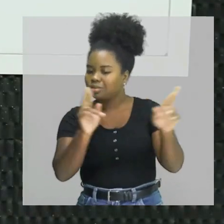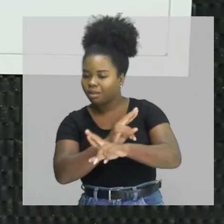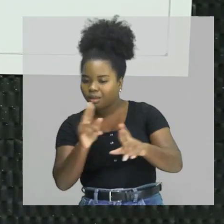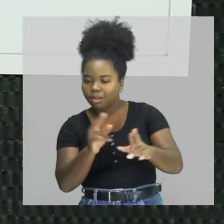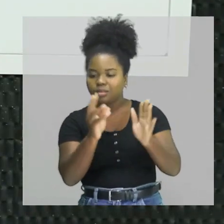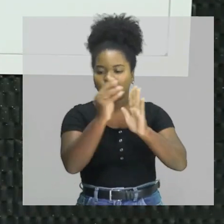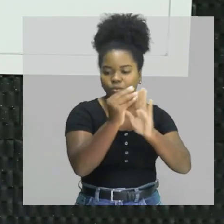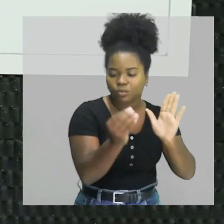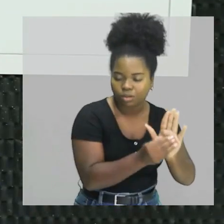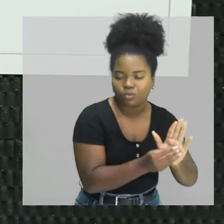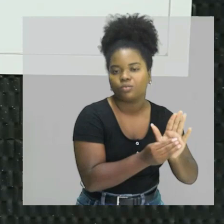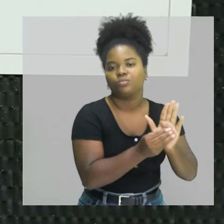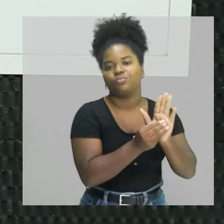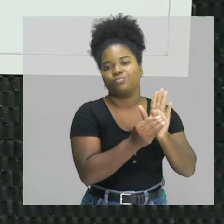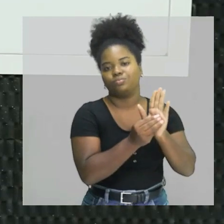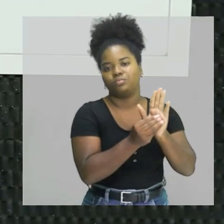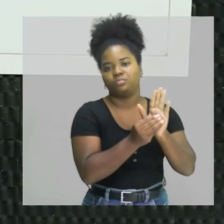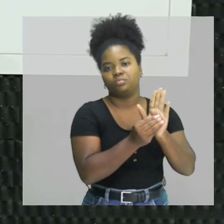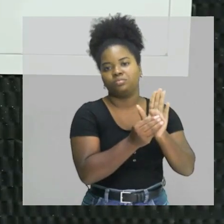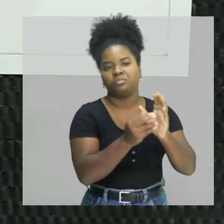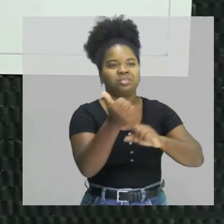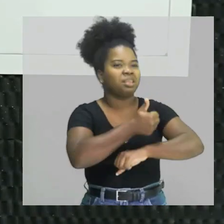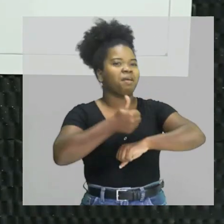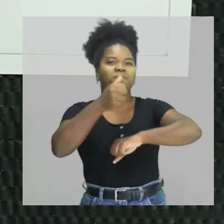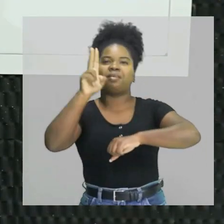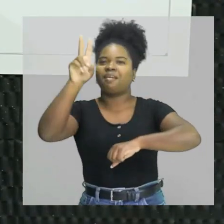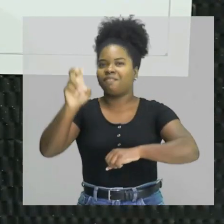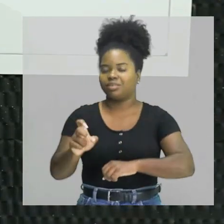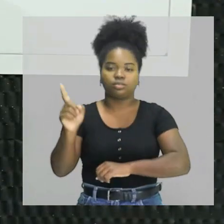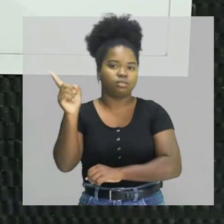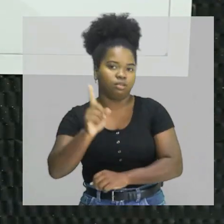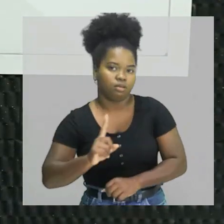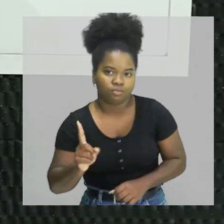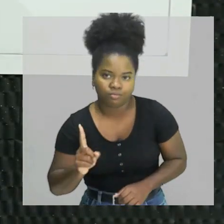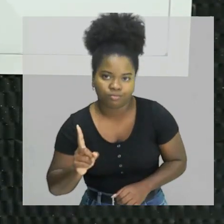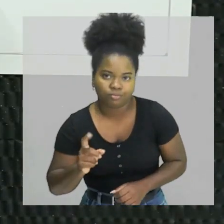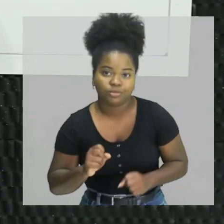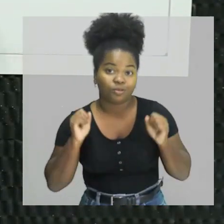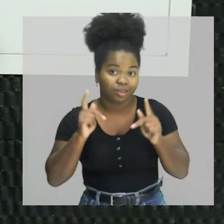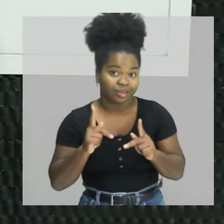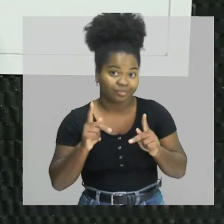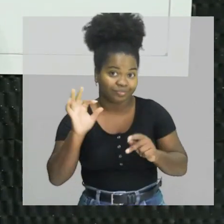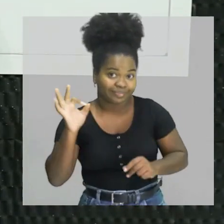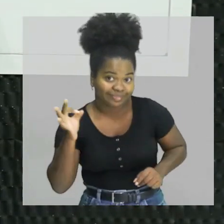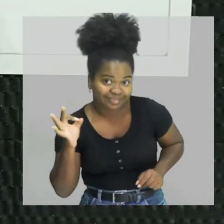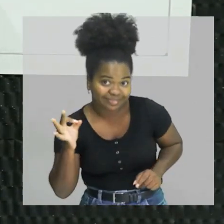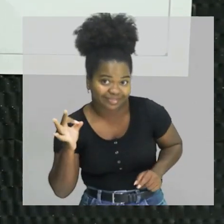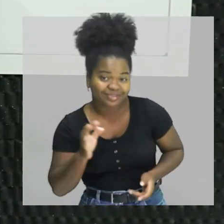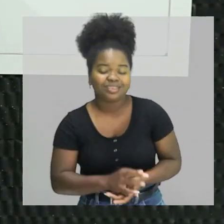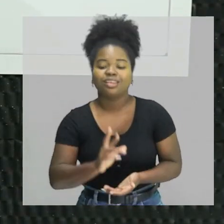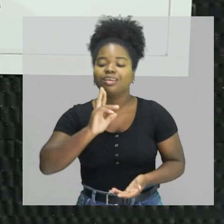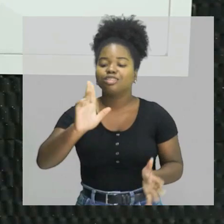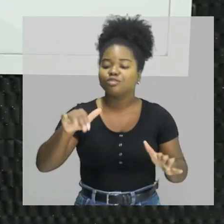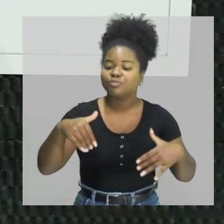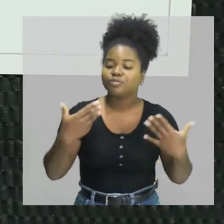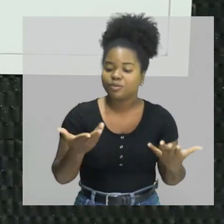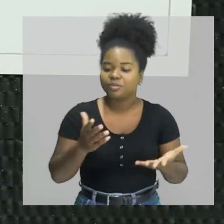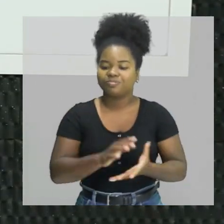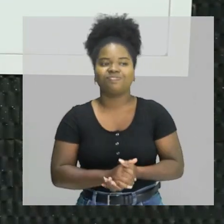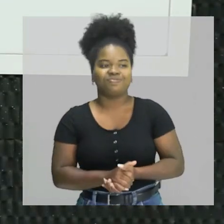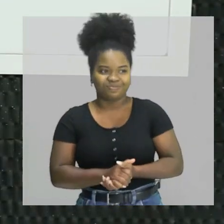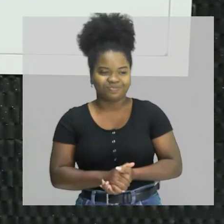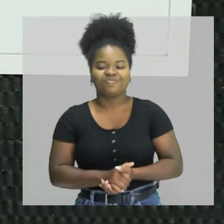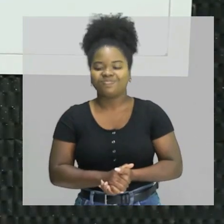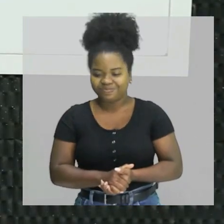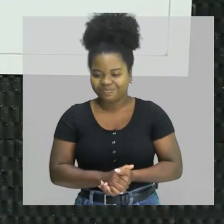esse conteúdo. Tá? Não é a primeira que a gente faz aqui hoje sobre isso. Certinho, turma? Então vamos lá responder a próxima